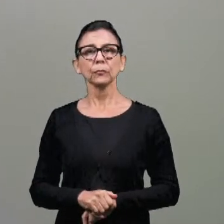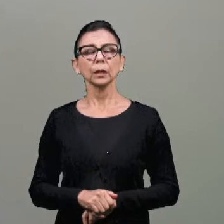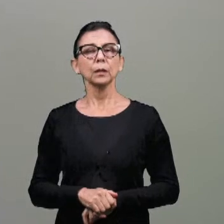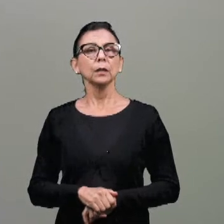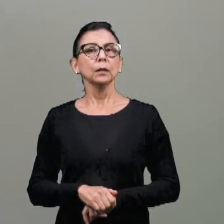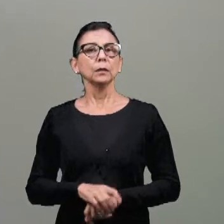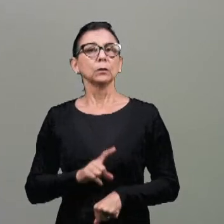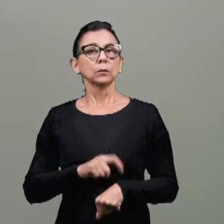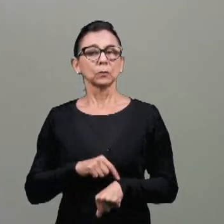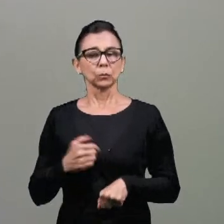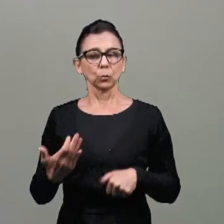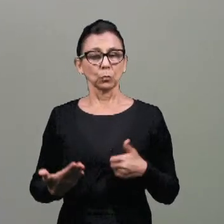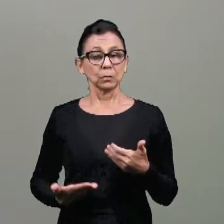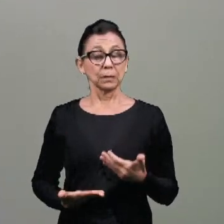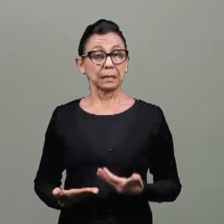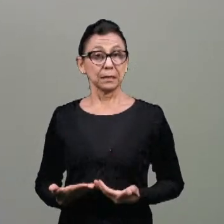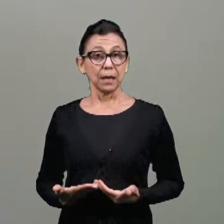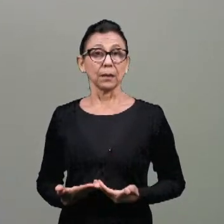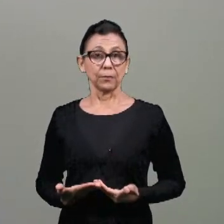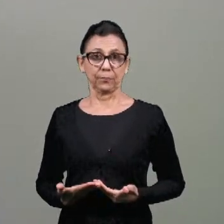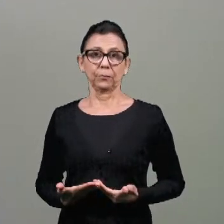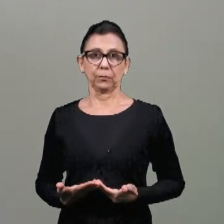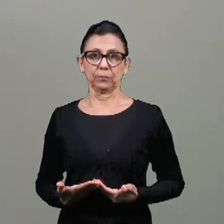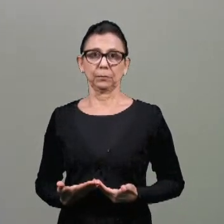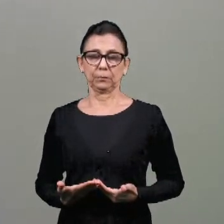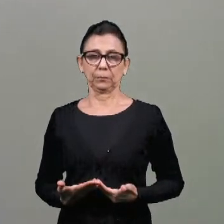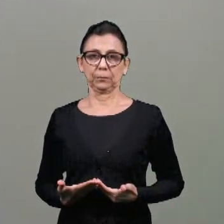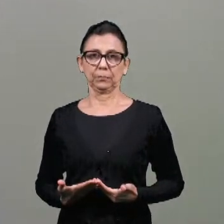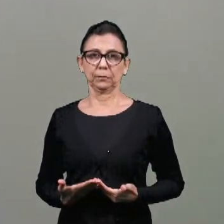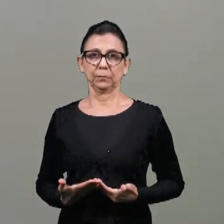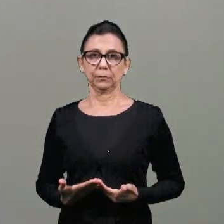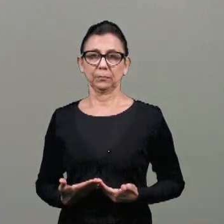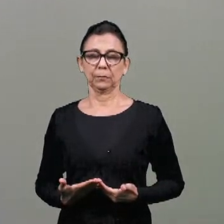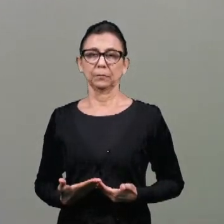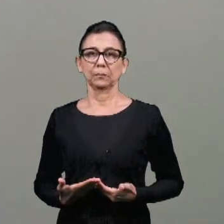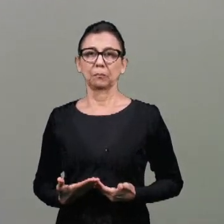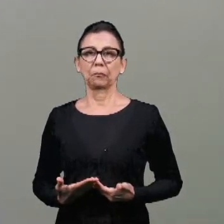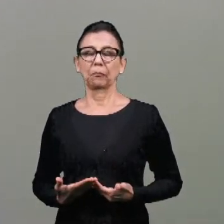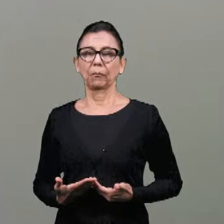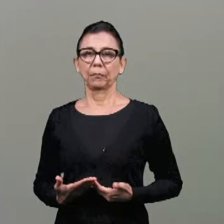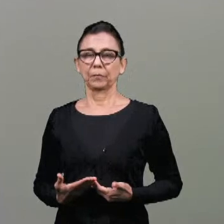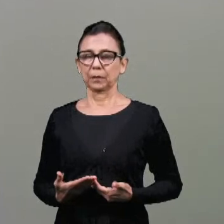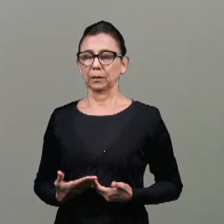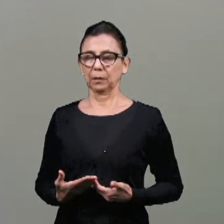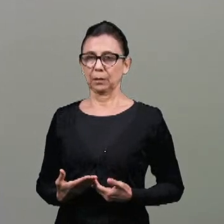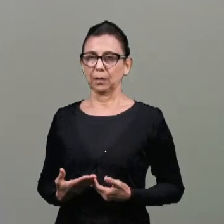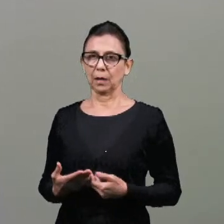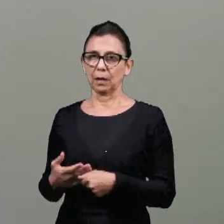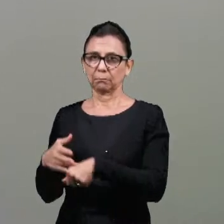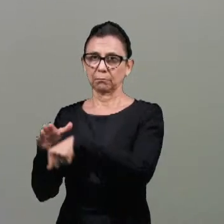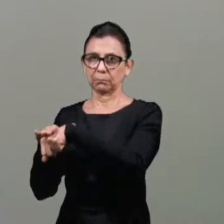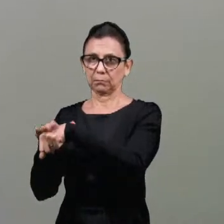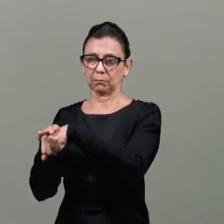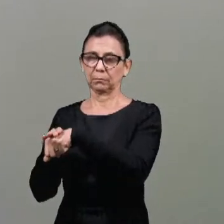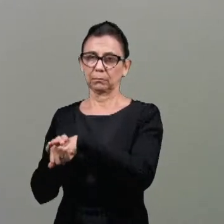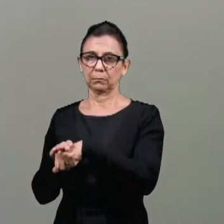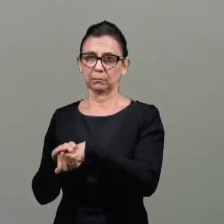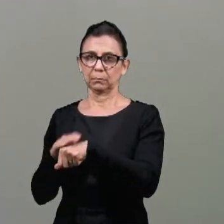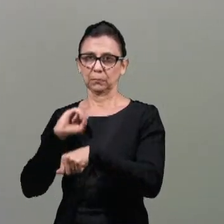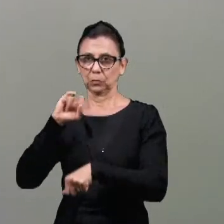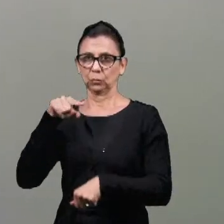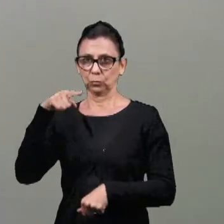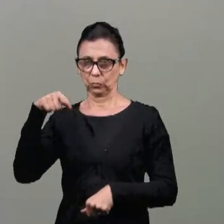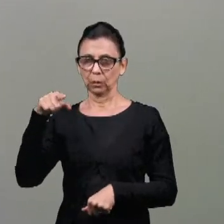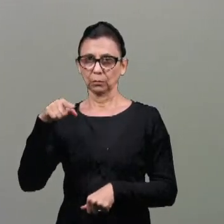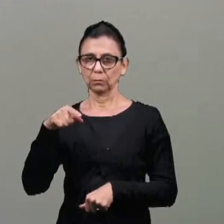põe na direção do Senhor, que foi a experiência que o pastor João contou aqui, né, de uma decisão, de